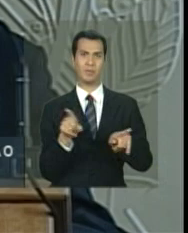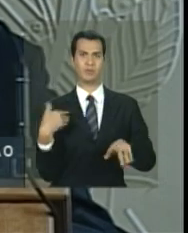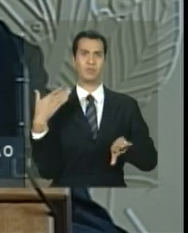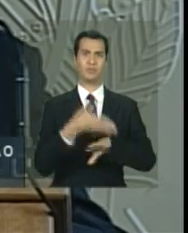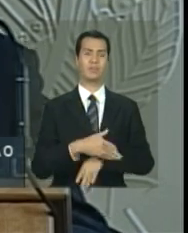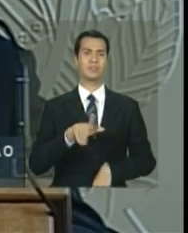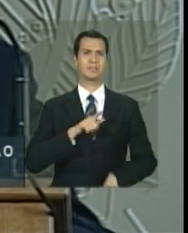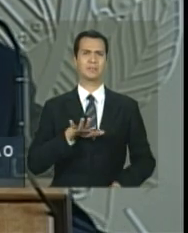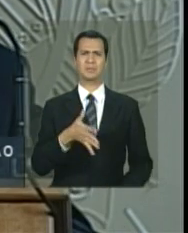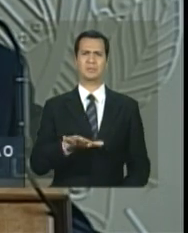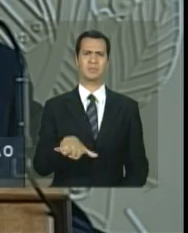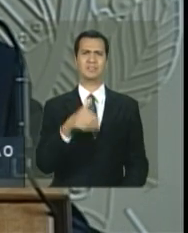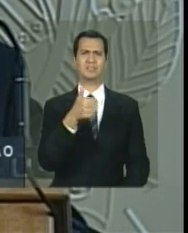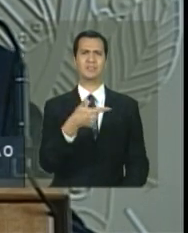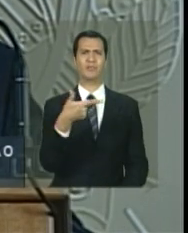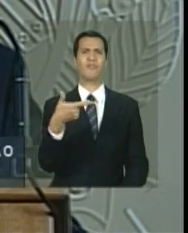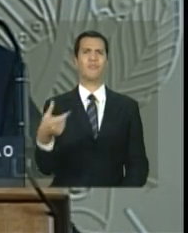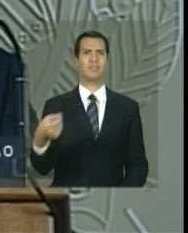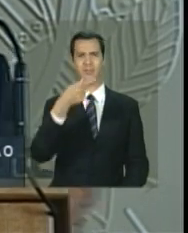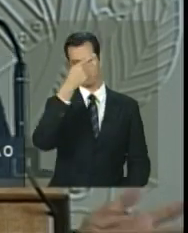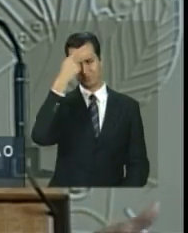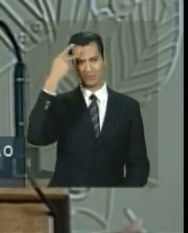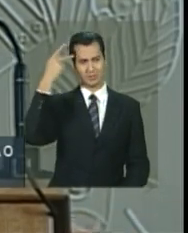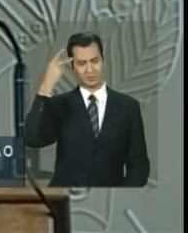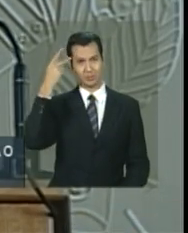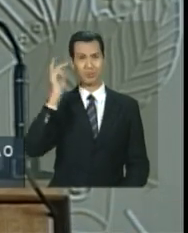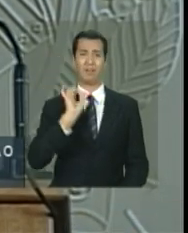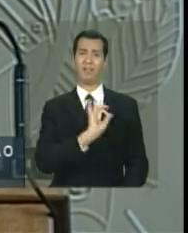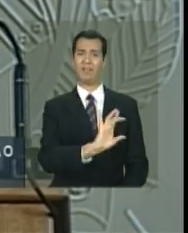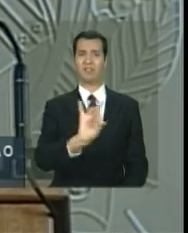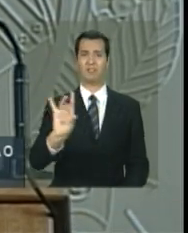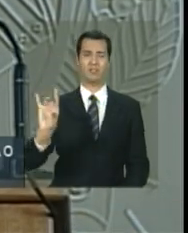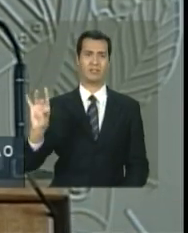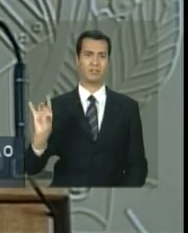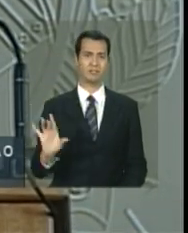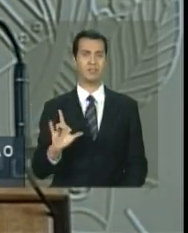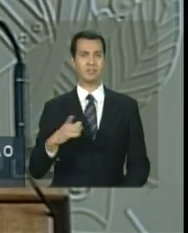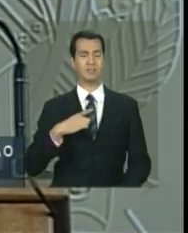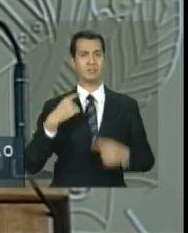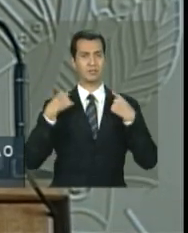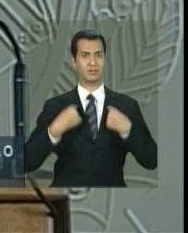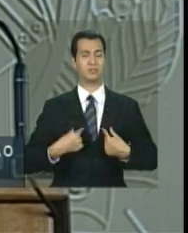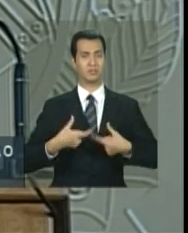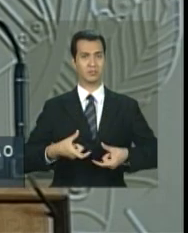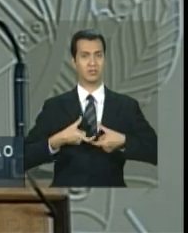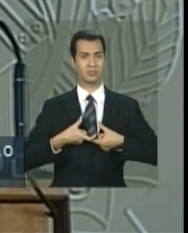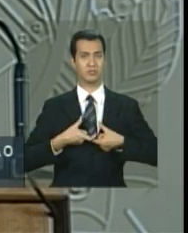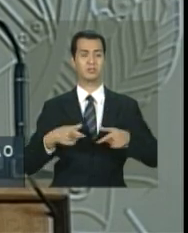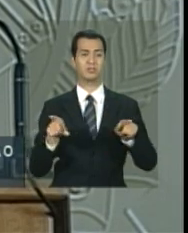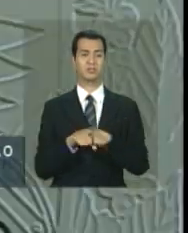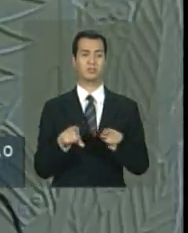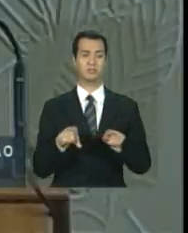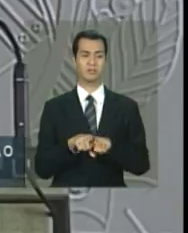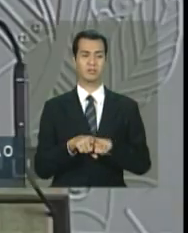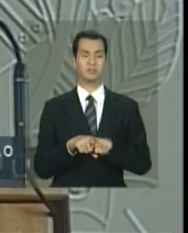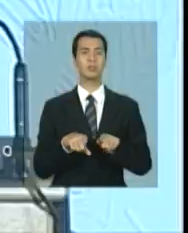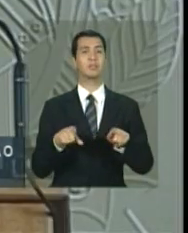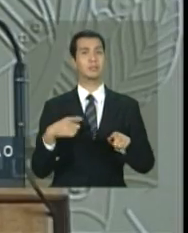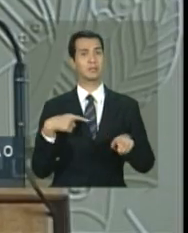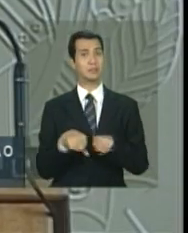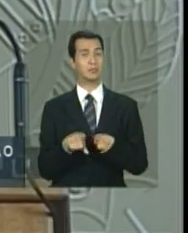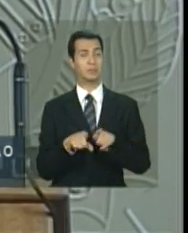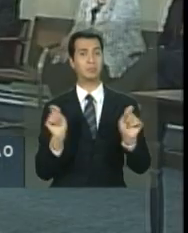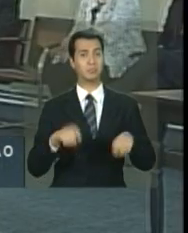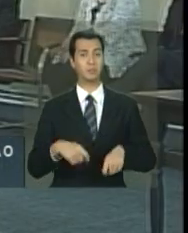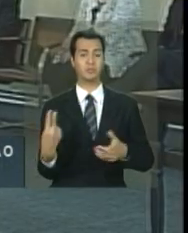de 120 homenageados. E cada qual até não só recebia a medalha, governador, como ainda tinha a